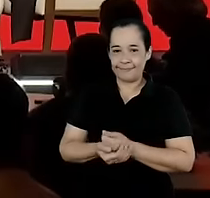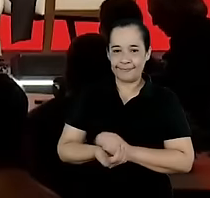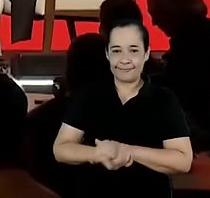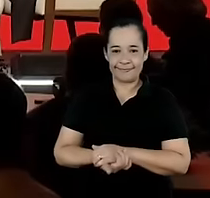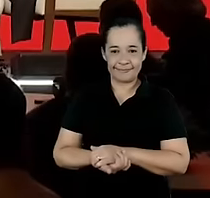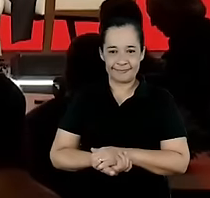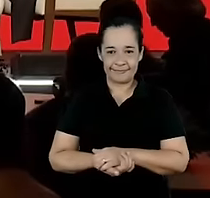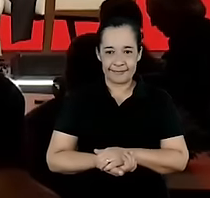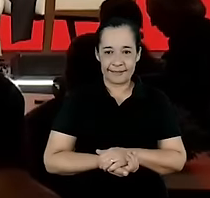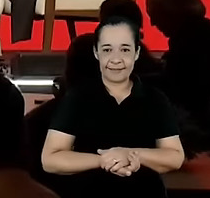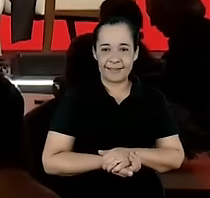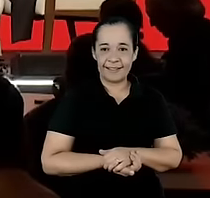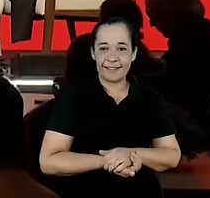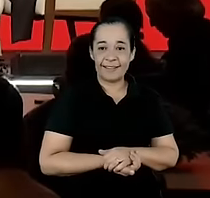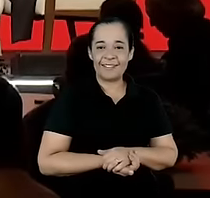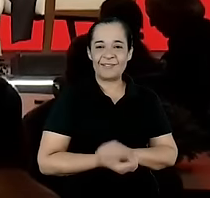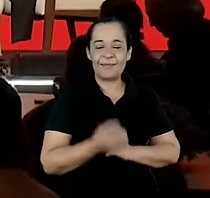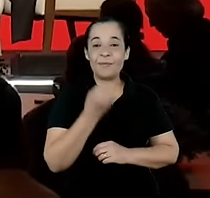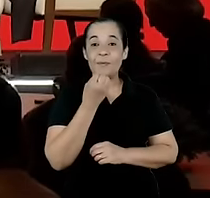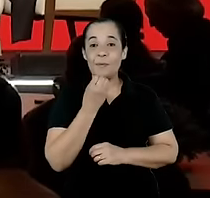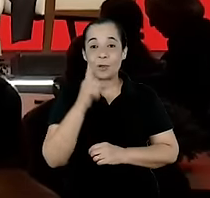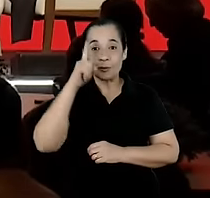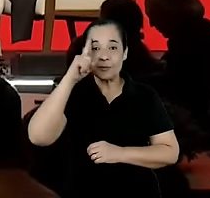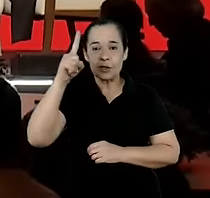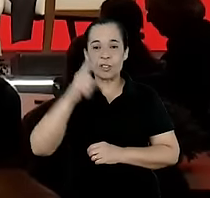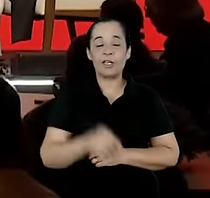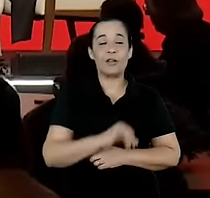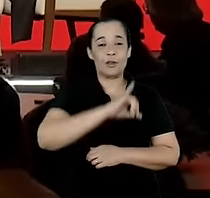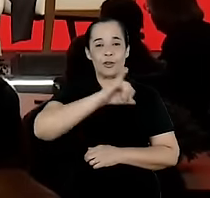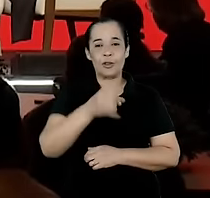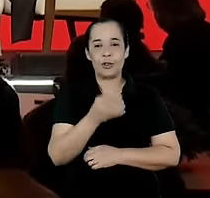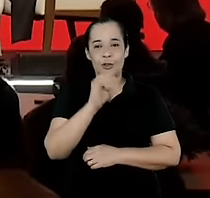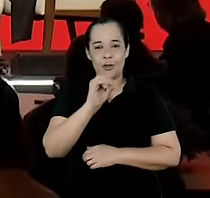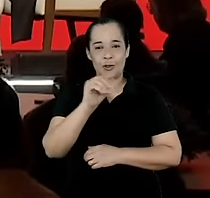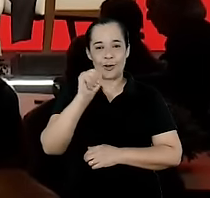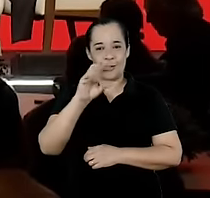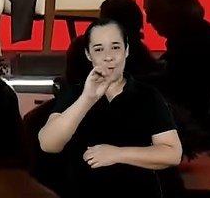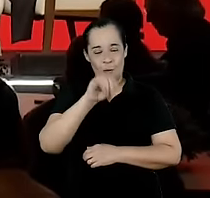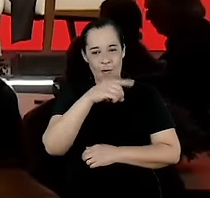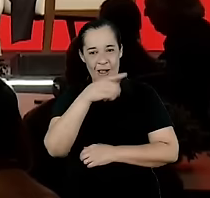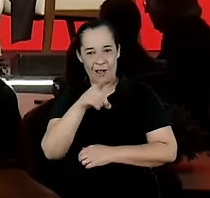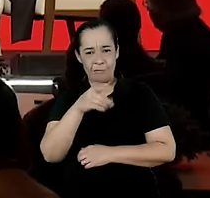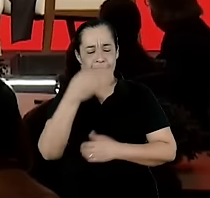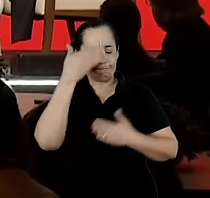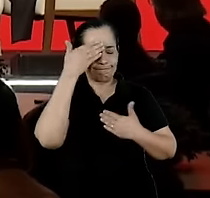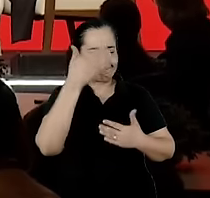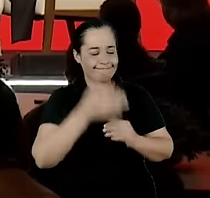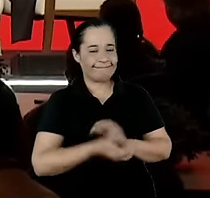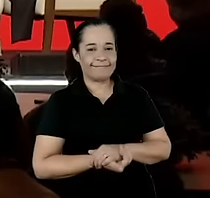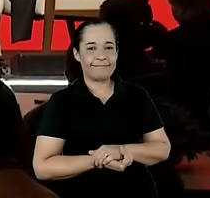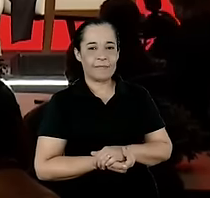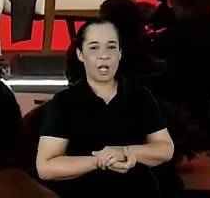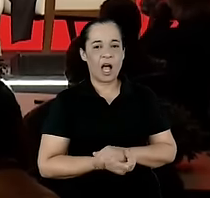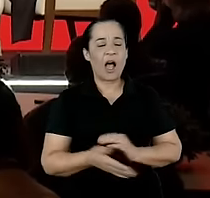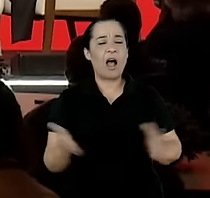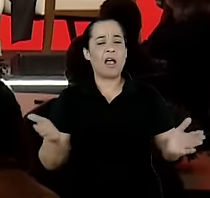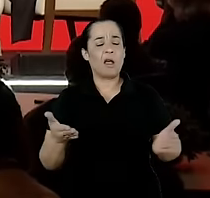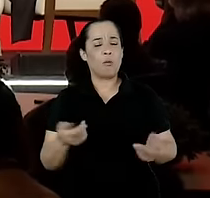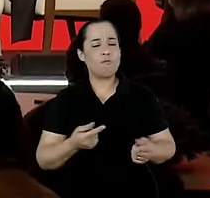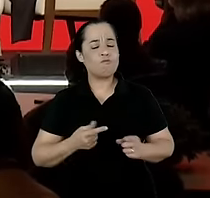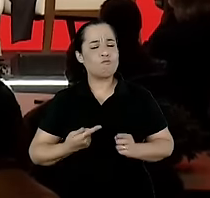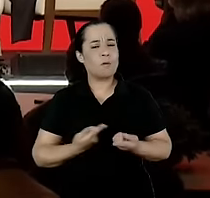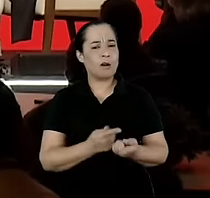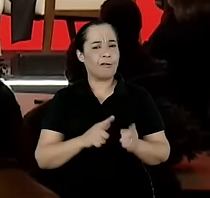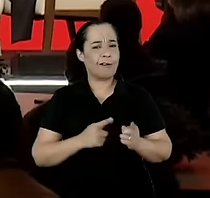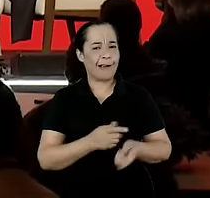palavra muito bom dia eh João Pedro Obrigado pelas palavras eu vou começar com uma provocação aqui pro pro Marcos o